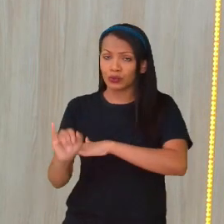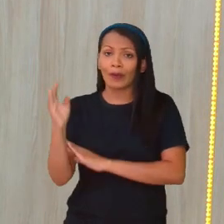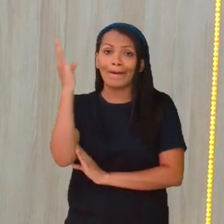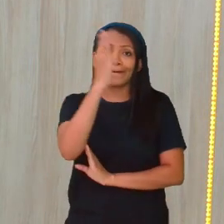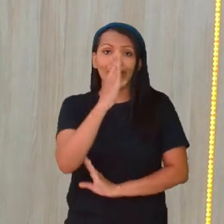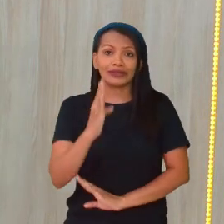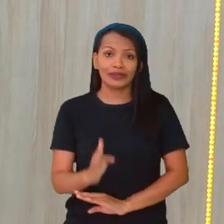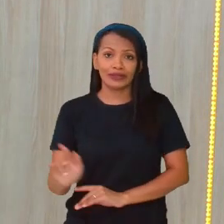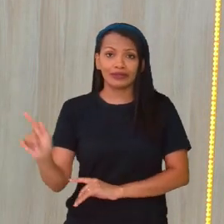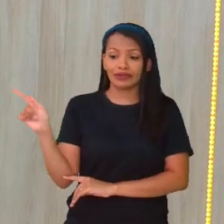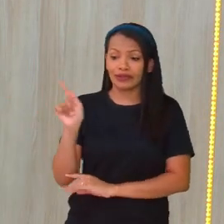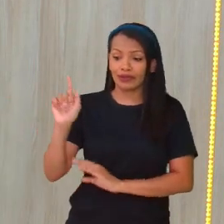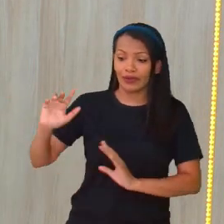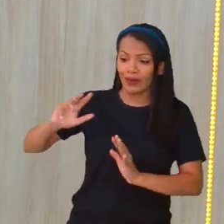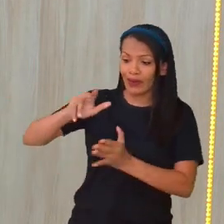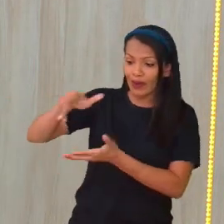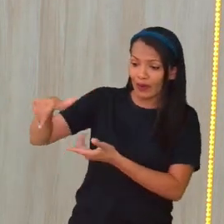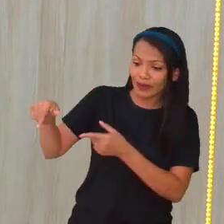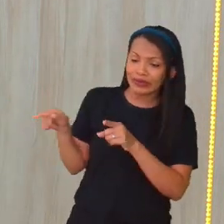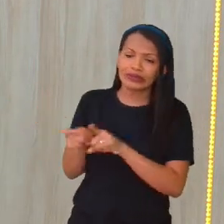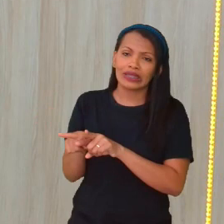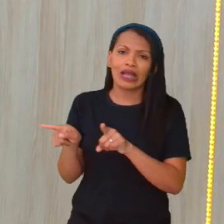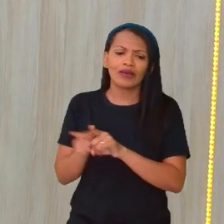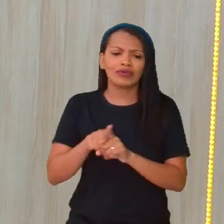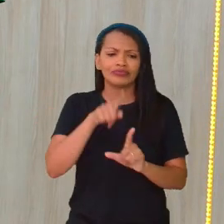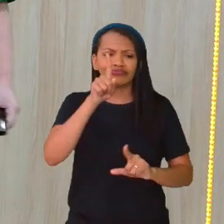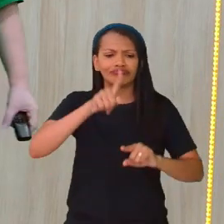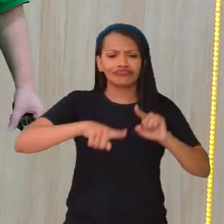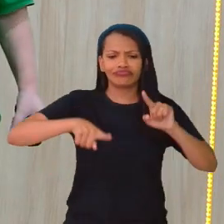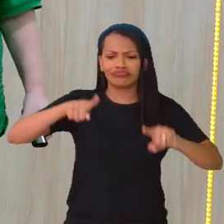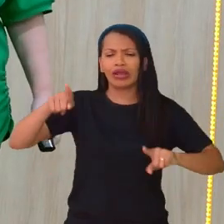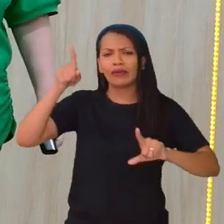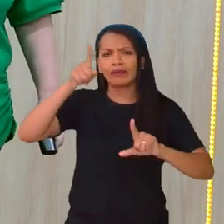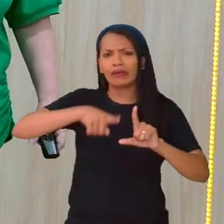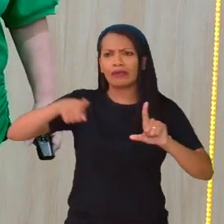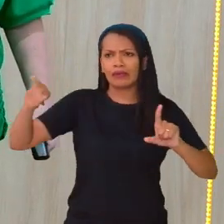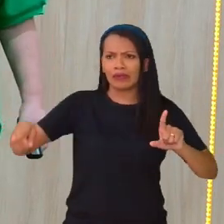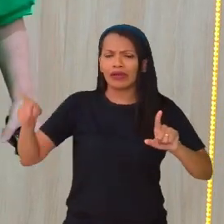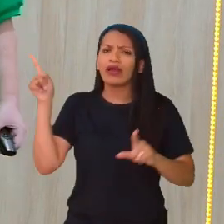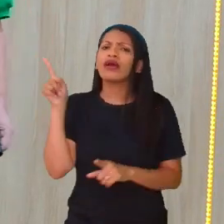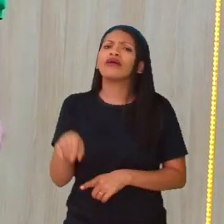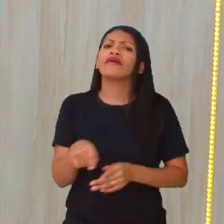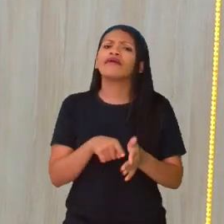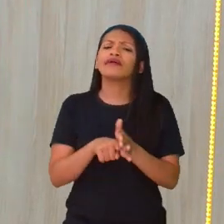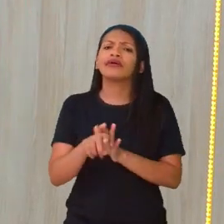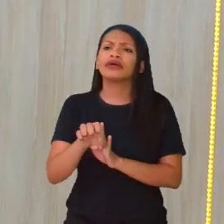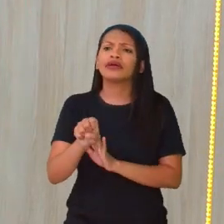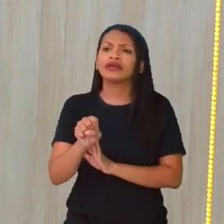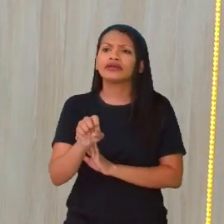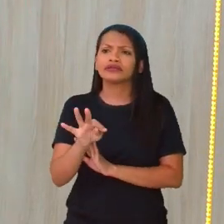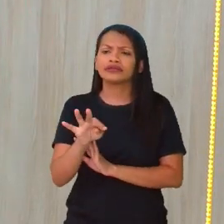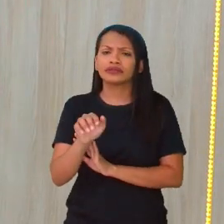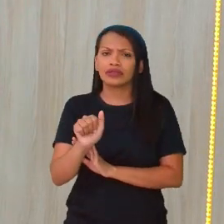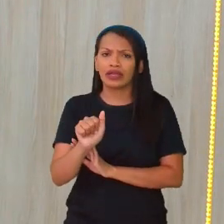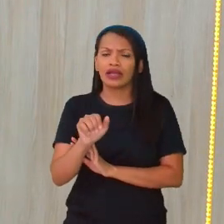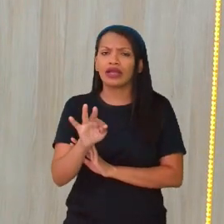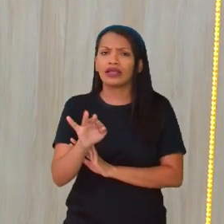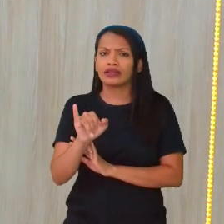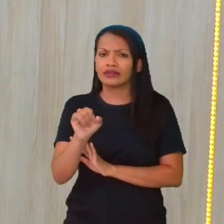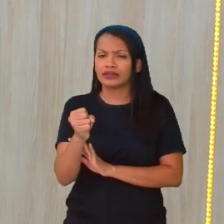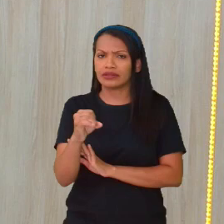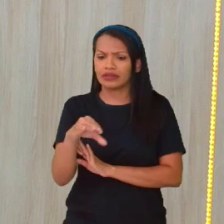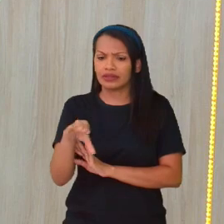Geografia e Estatística. Estatística é um ramo da matemática. Eu posso dizer